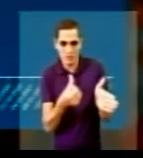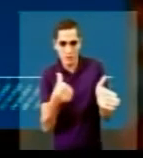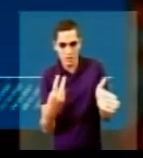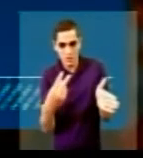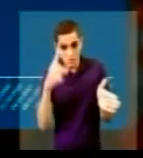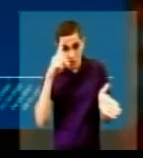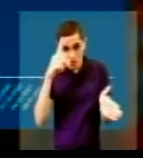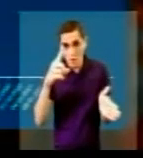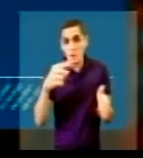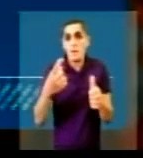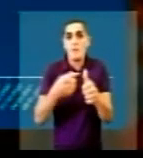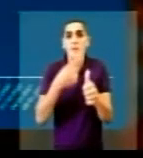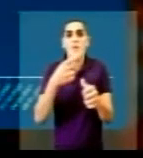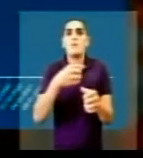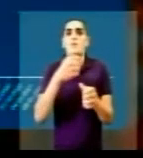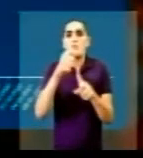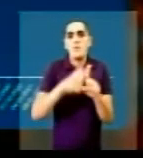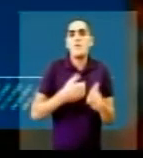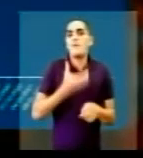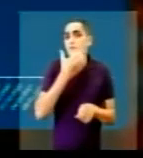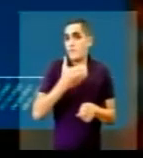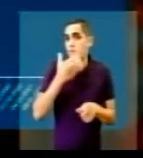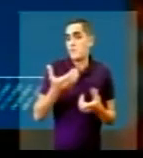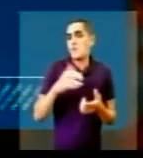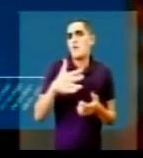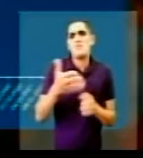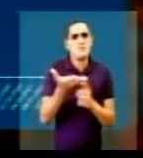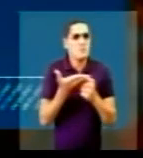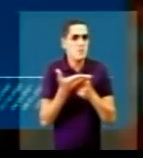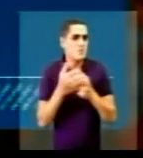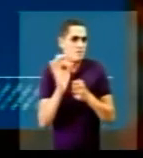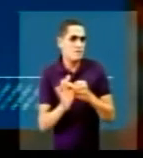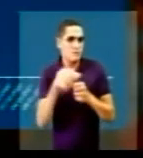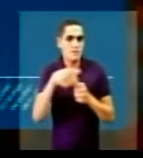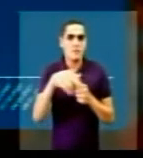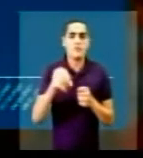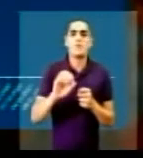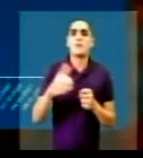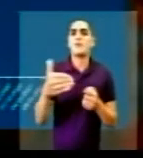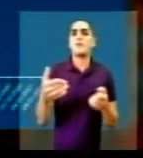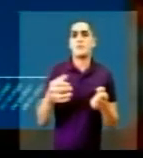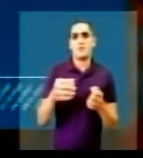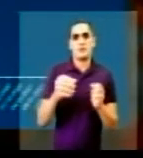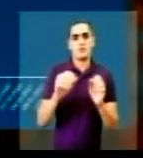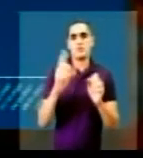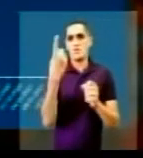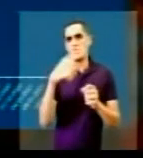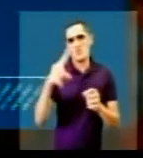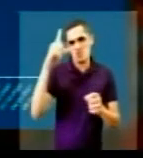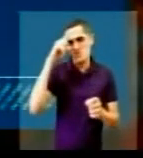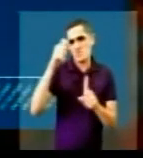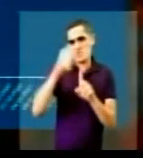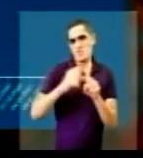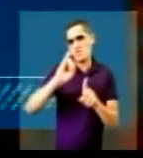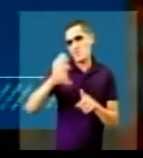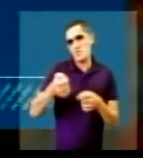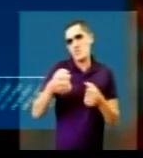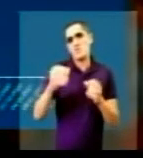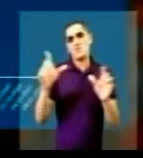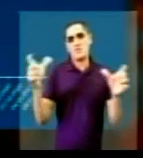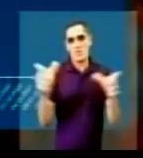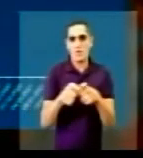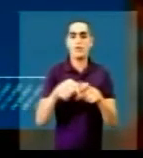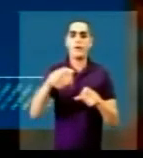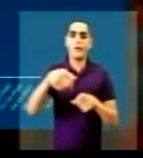também, 1º de dezembro, uma média de 170 casos, caindo para de 31 de janeiro, uma média de 142 casos. Teve aquele pico, que